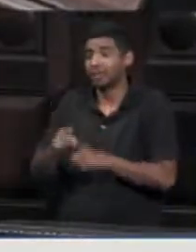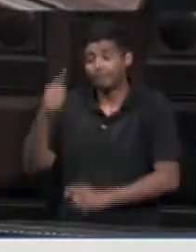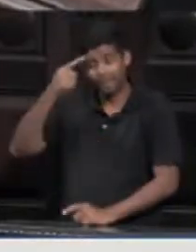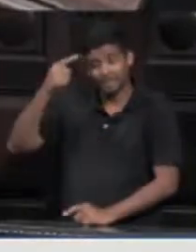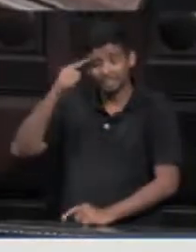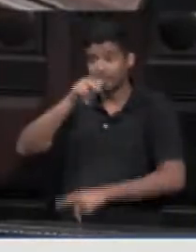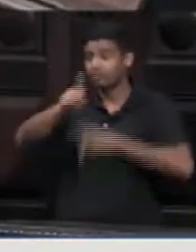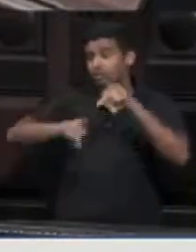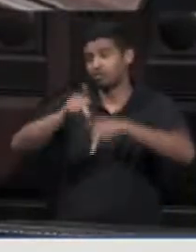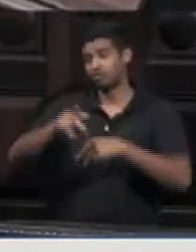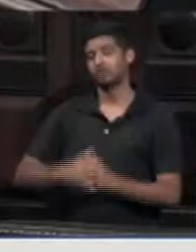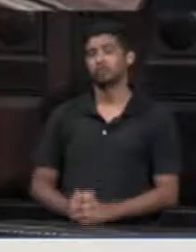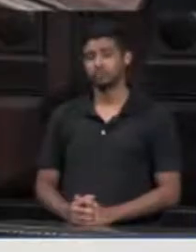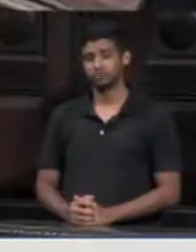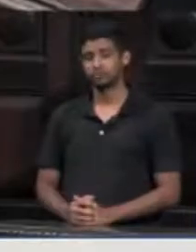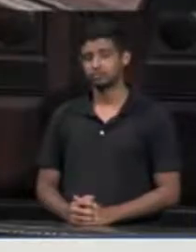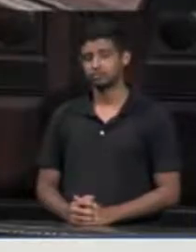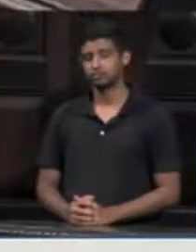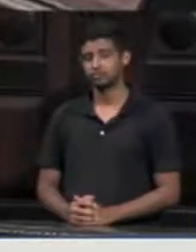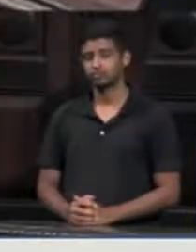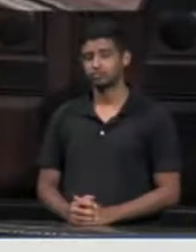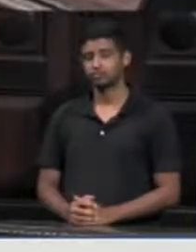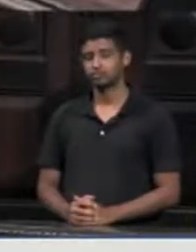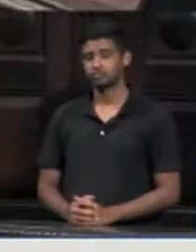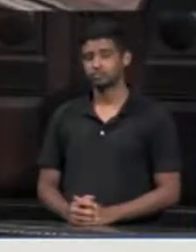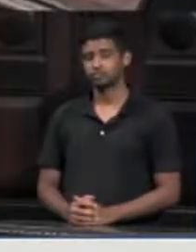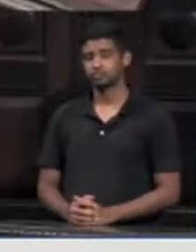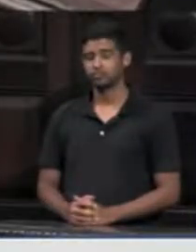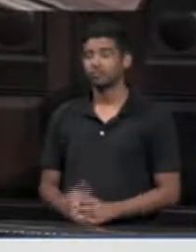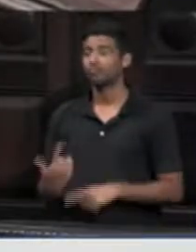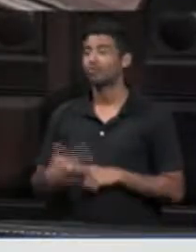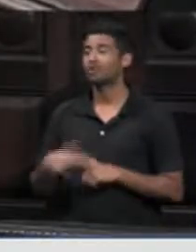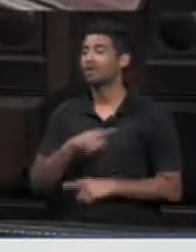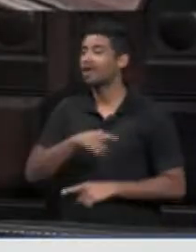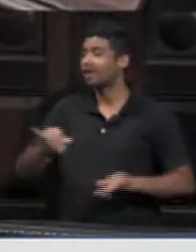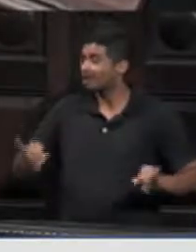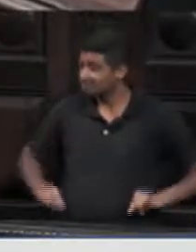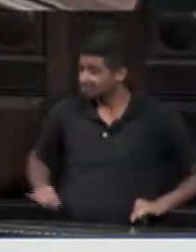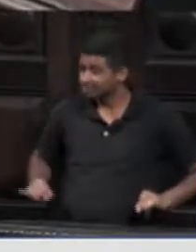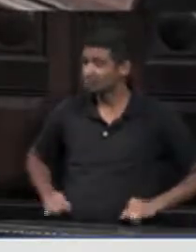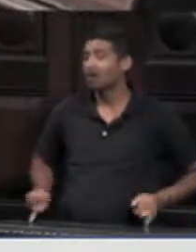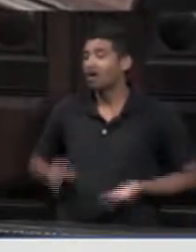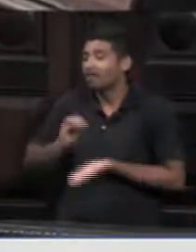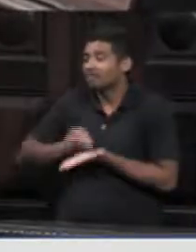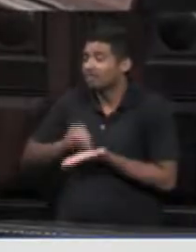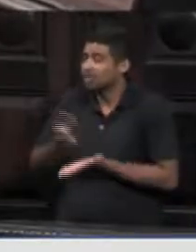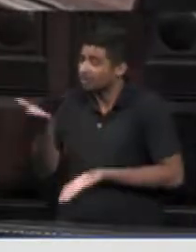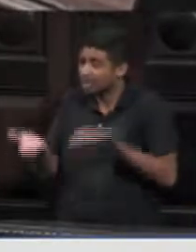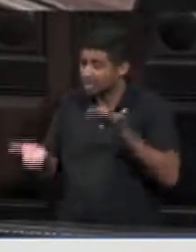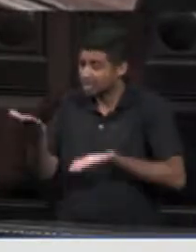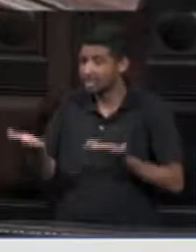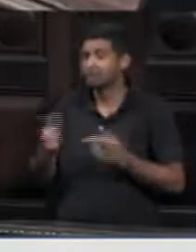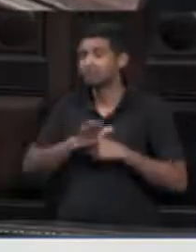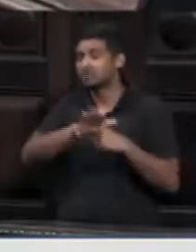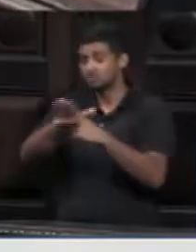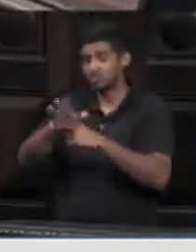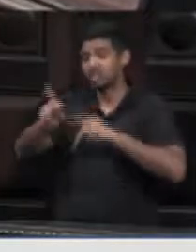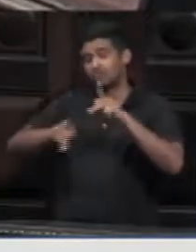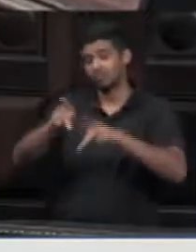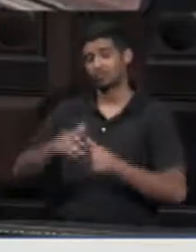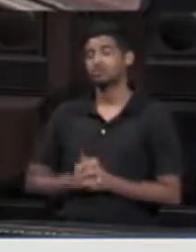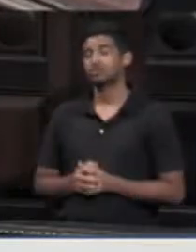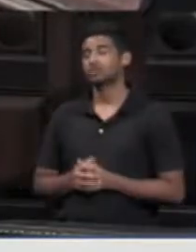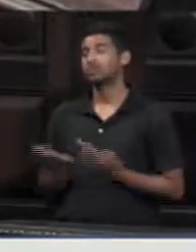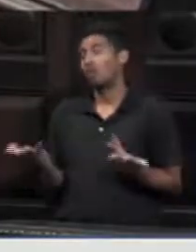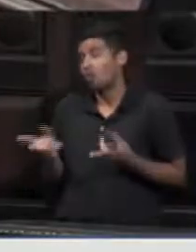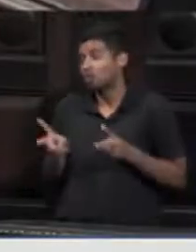A distribuição dos pesos, essa ponderação que foi refeita, foi melhor equilibrada ou reequilibrada, continua tendo